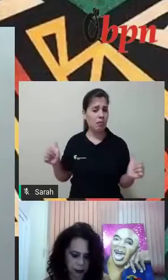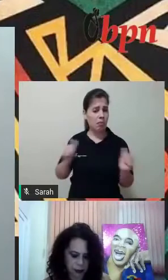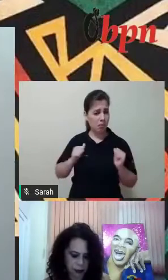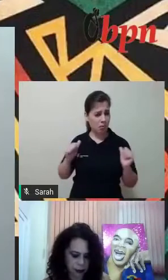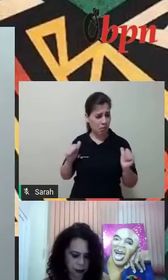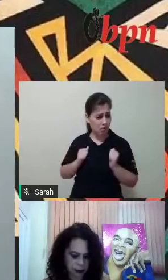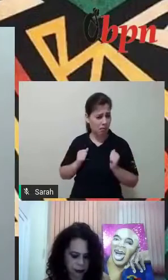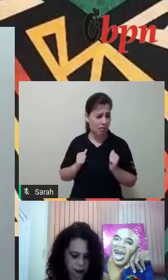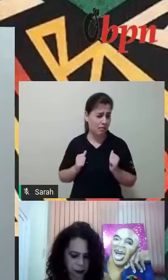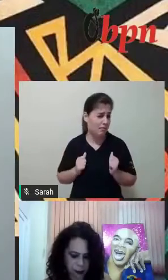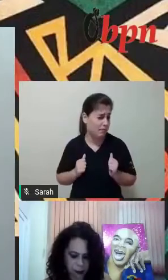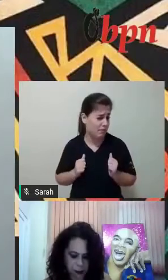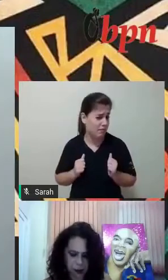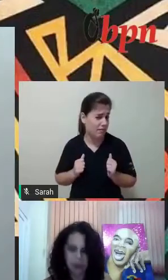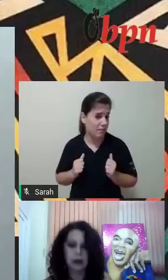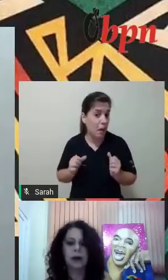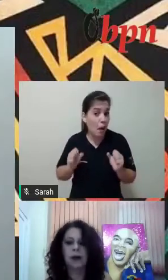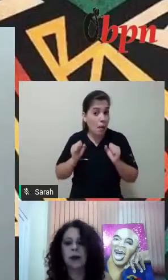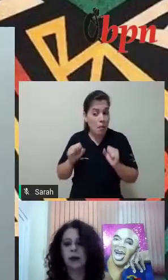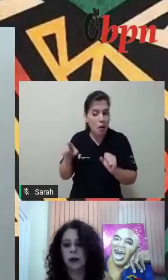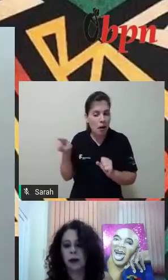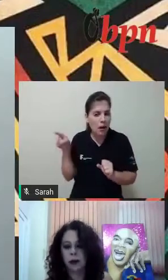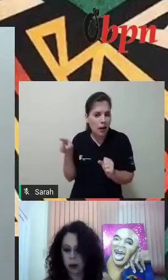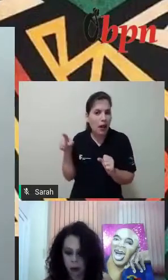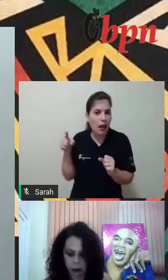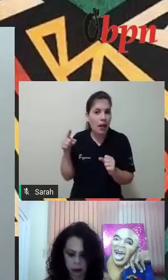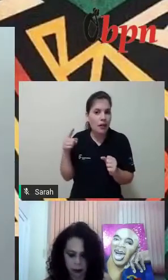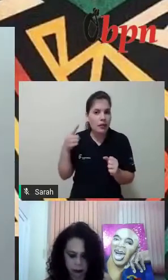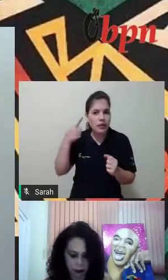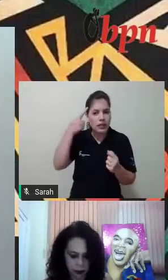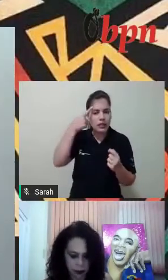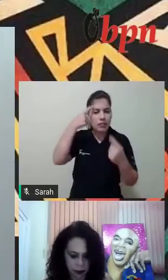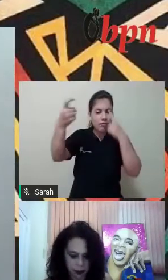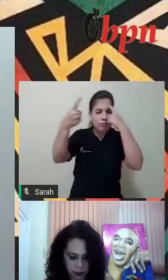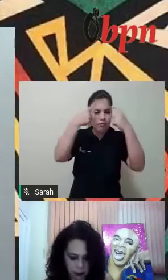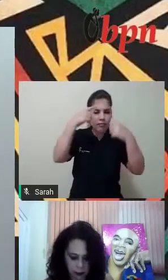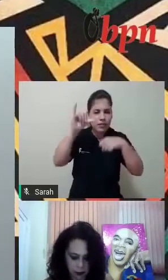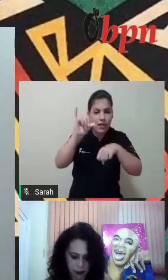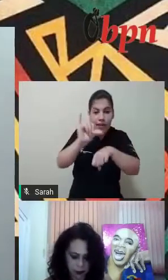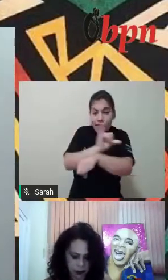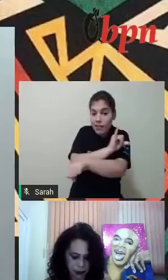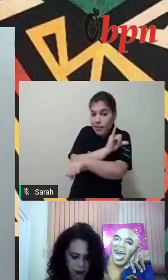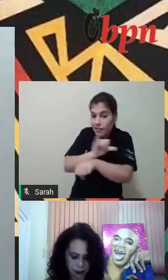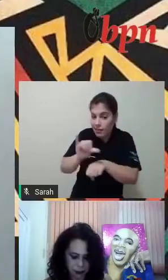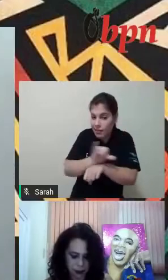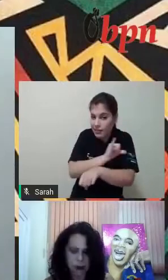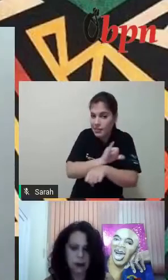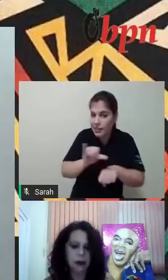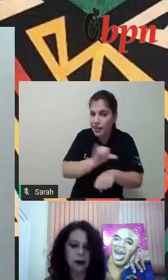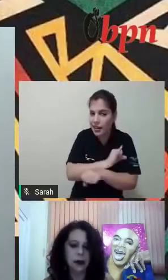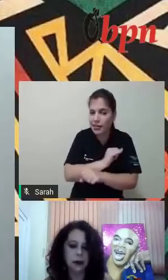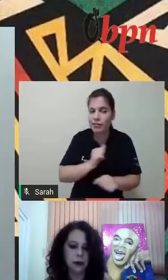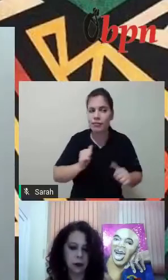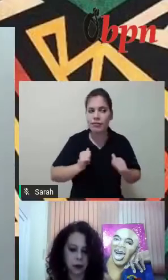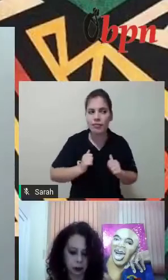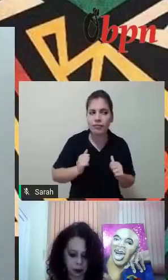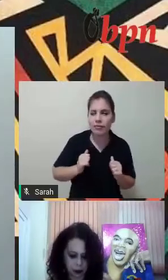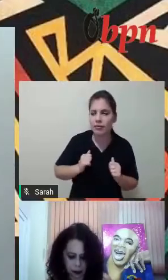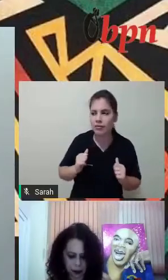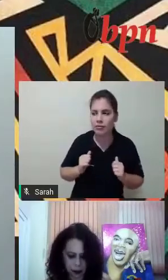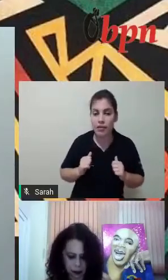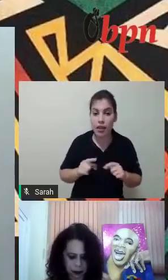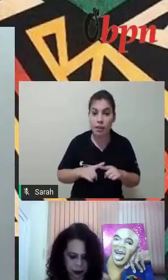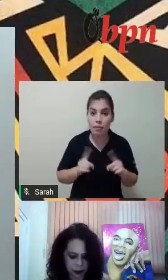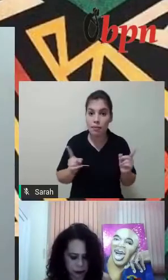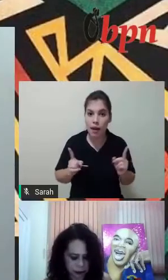ser uma artimanha, um jogo, uma engenhosidade, porque dentro da Casa Grande eles escutavam